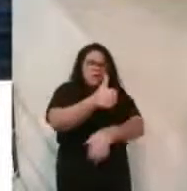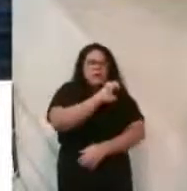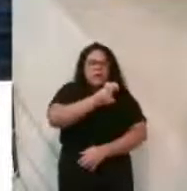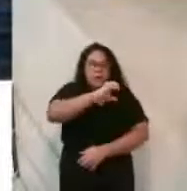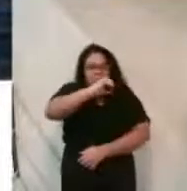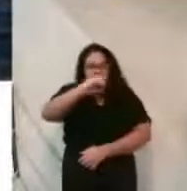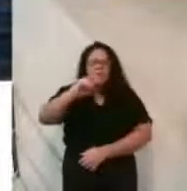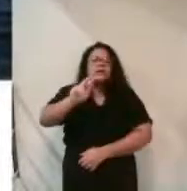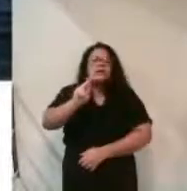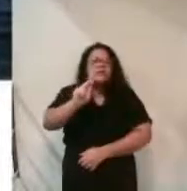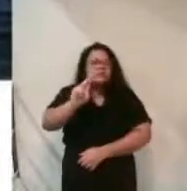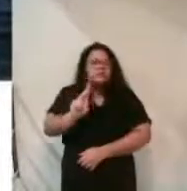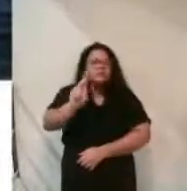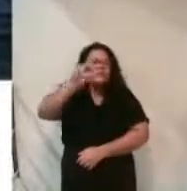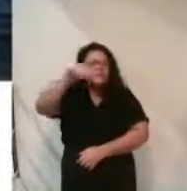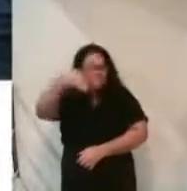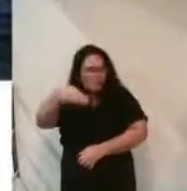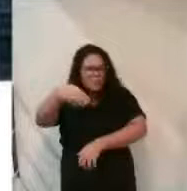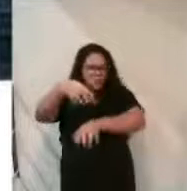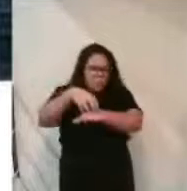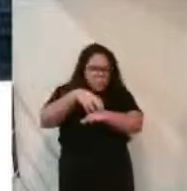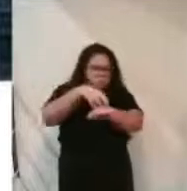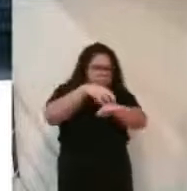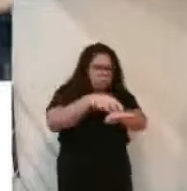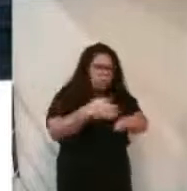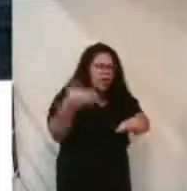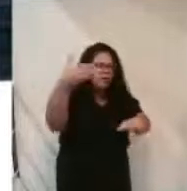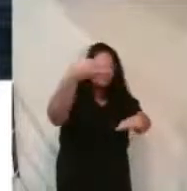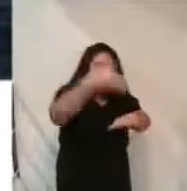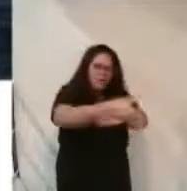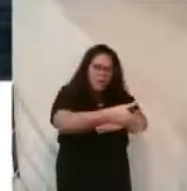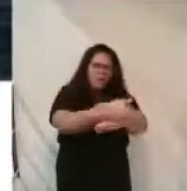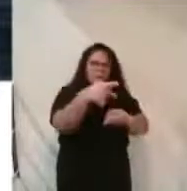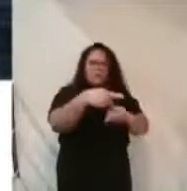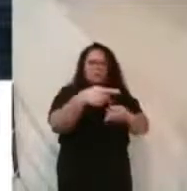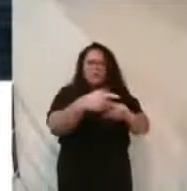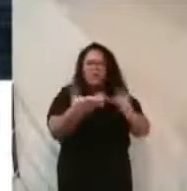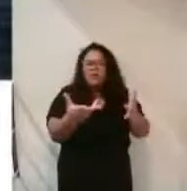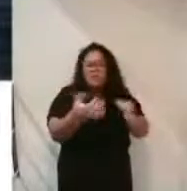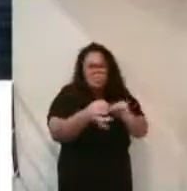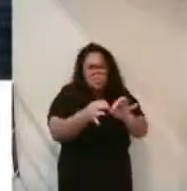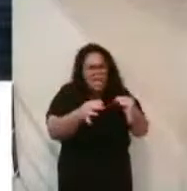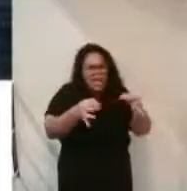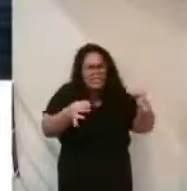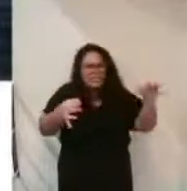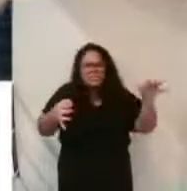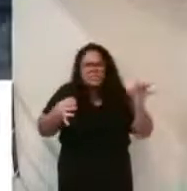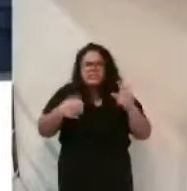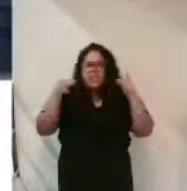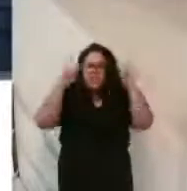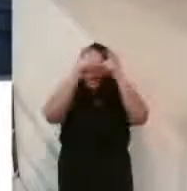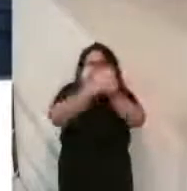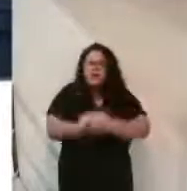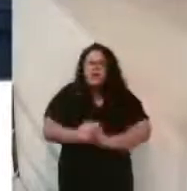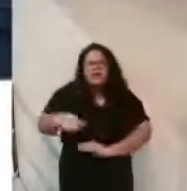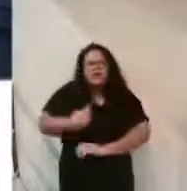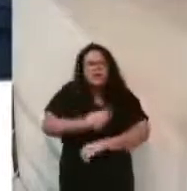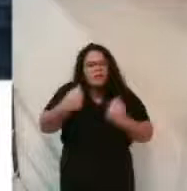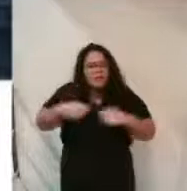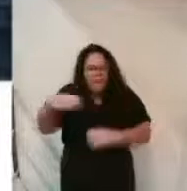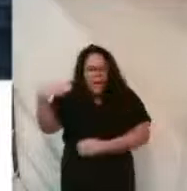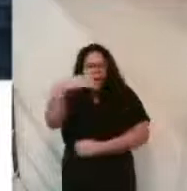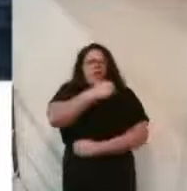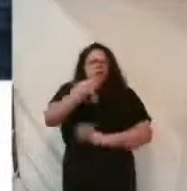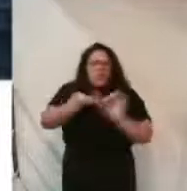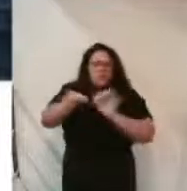gente não apresentar uma solução. E a solução que a gente está apresentando, Pedro, estamos correndo muito para licenciar um aterro